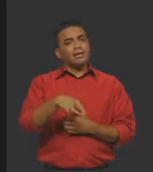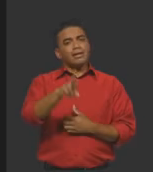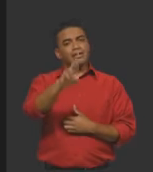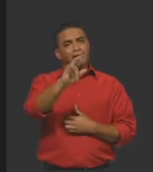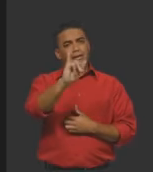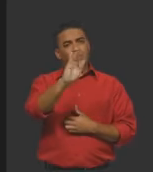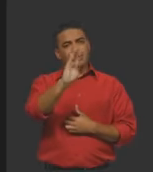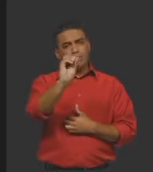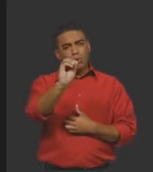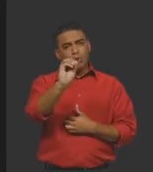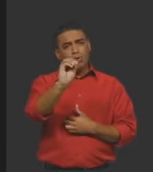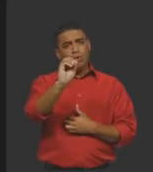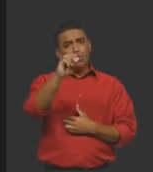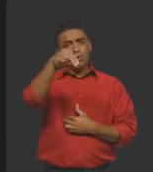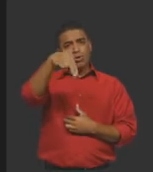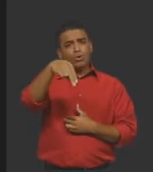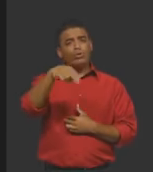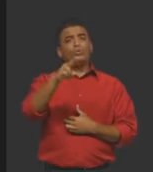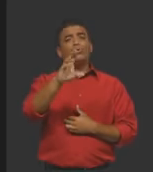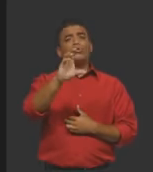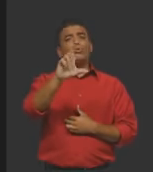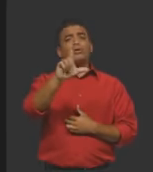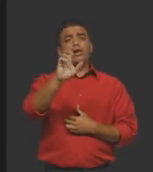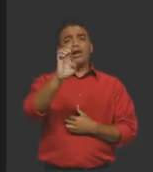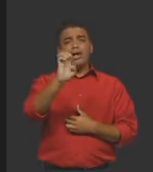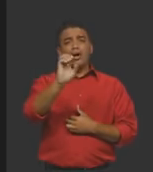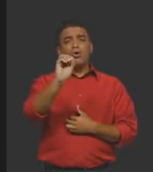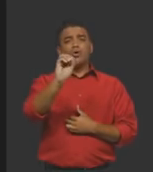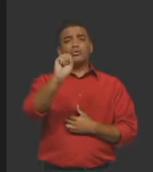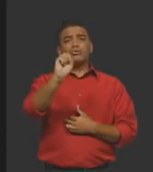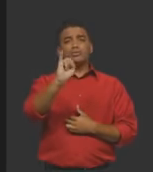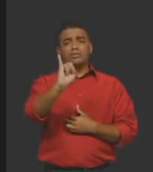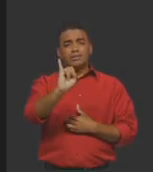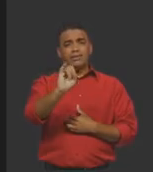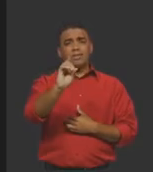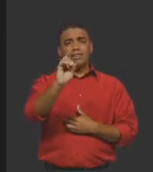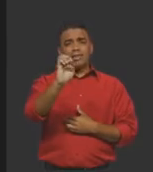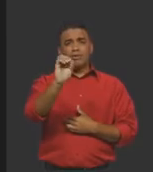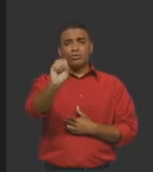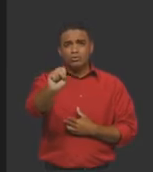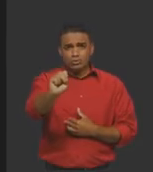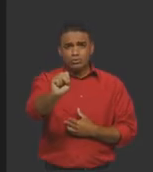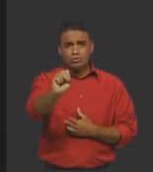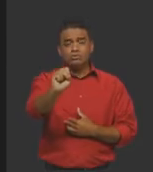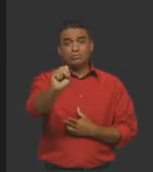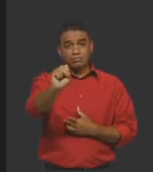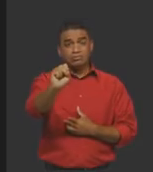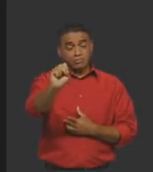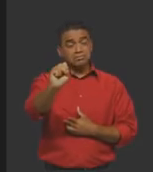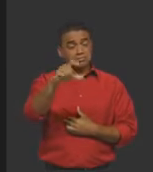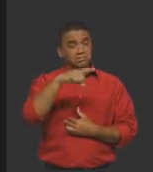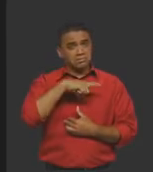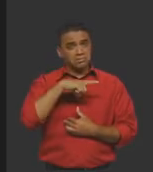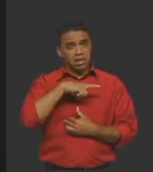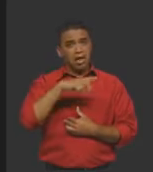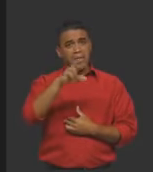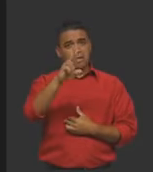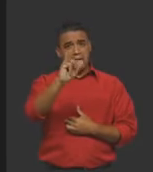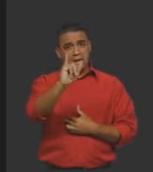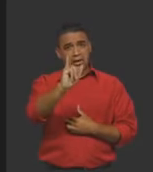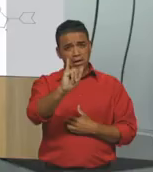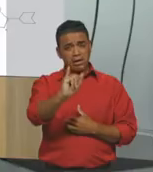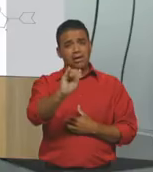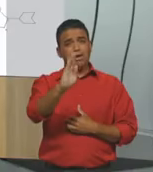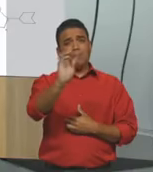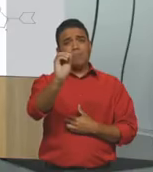ribonucleosídeos, ou seja, que são nucleotídeos, então, de ribose, que vão possuir a ribose, porque vai formar